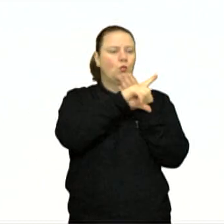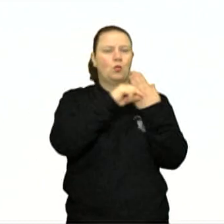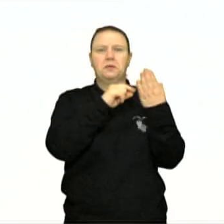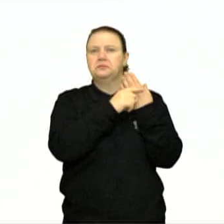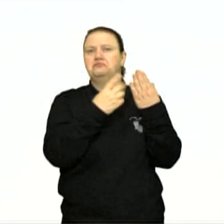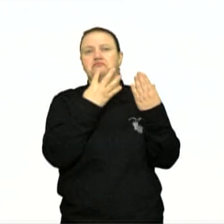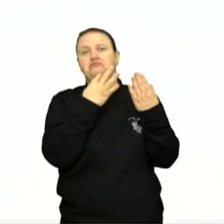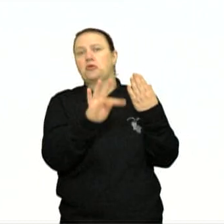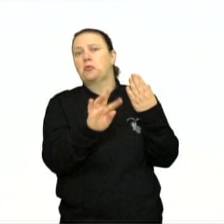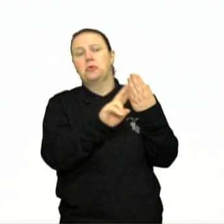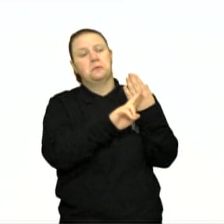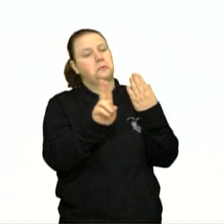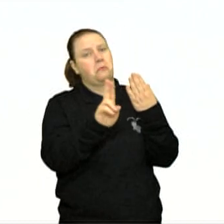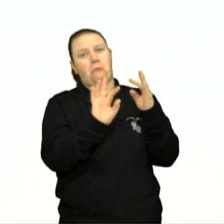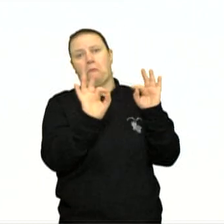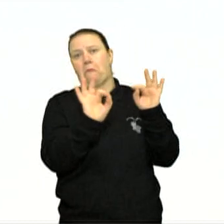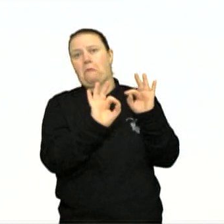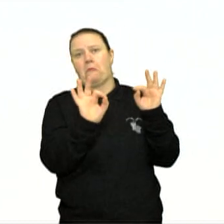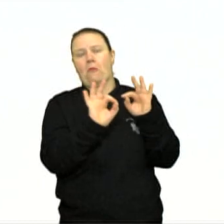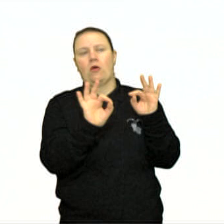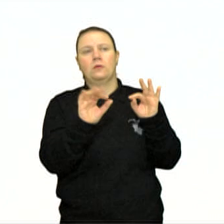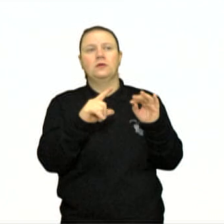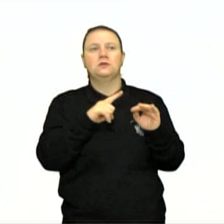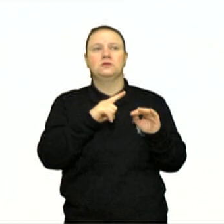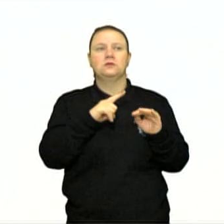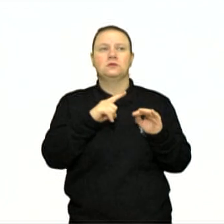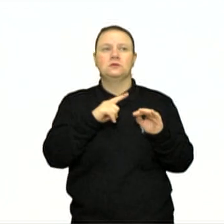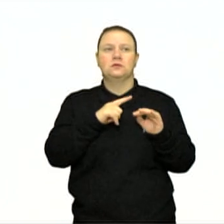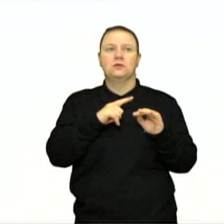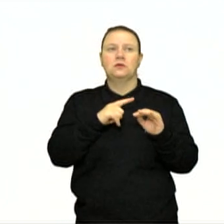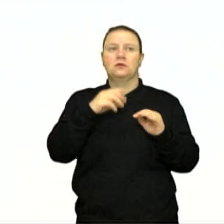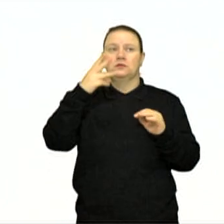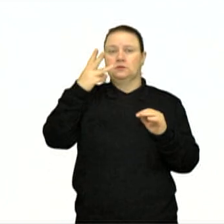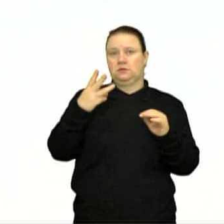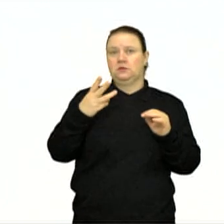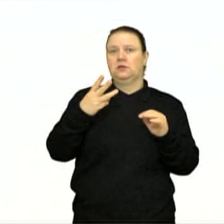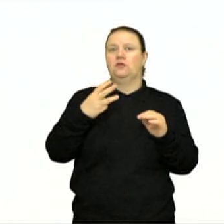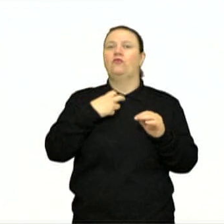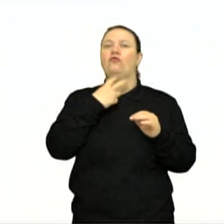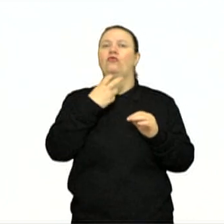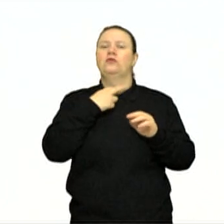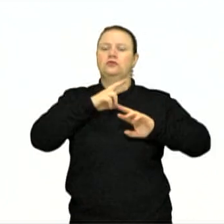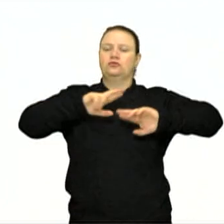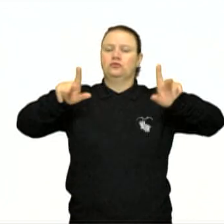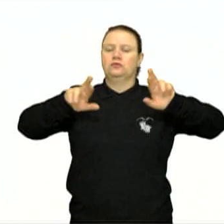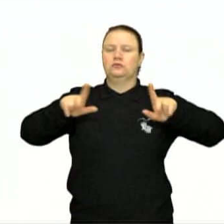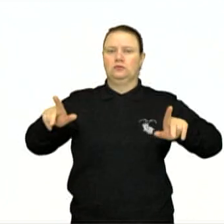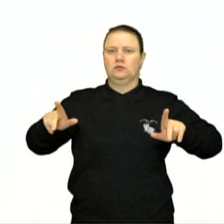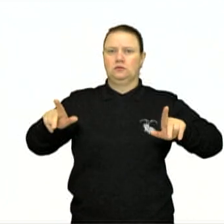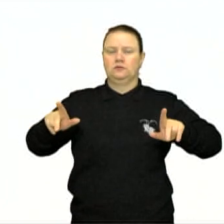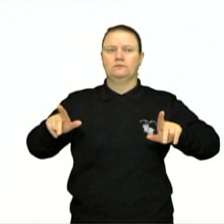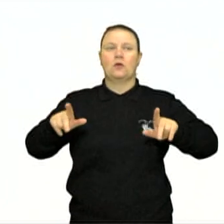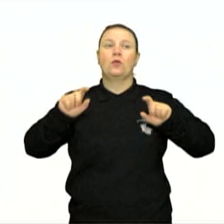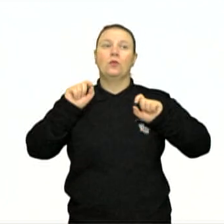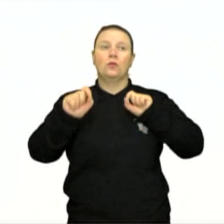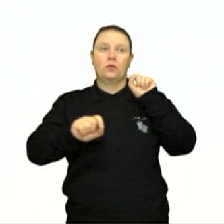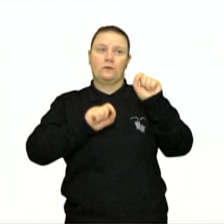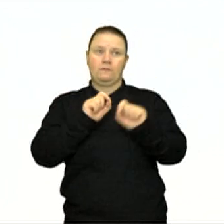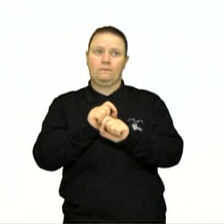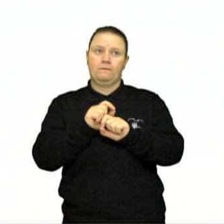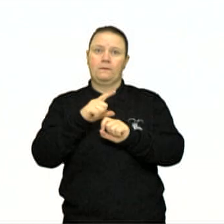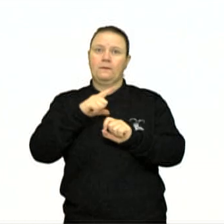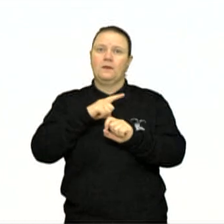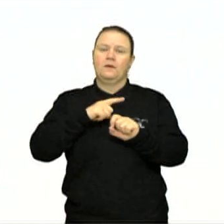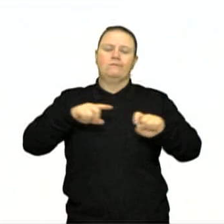3 vozes cantando a mesma poesia, mas com melodias diferentes, o que a gente chama de contraponto. Então, tem